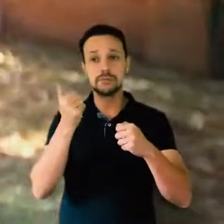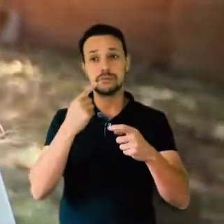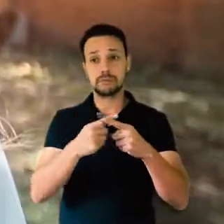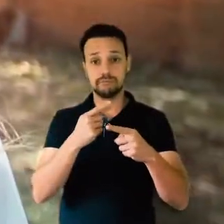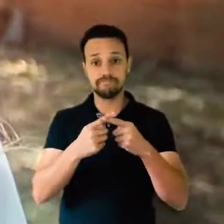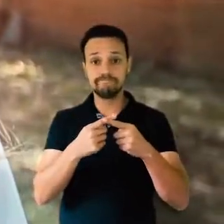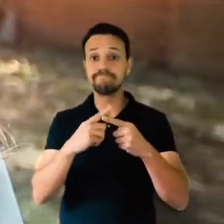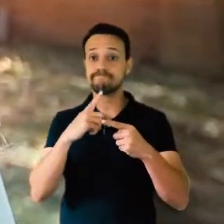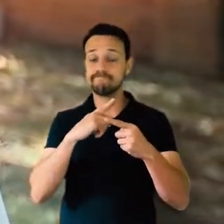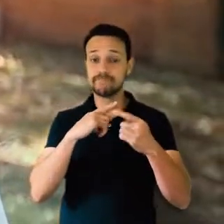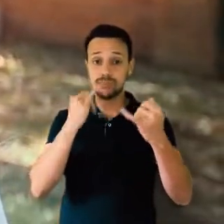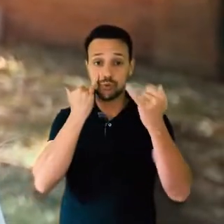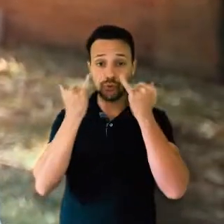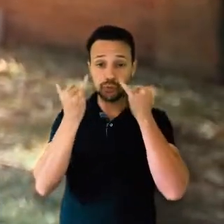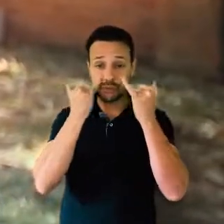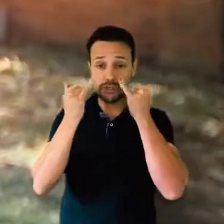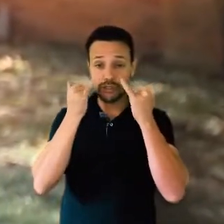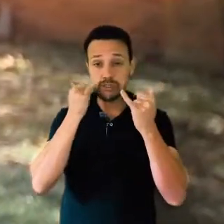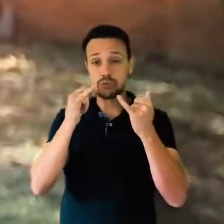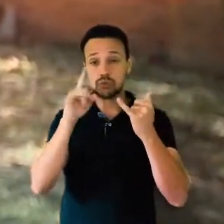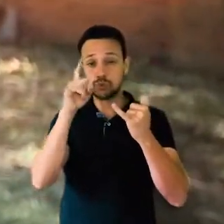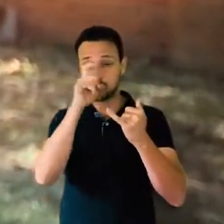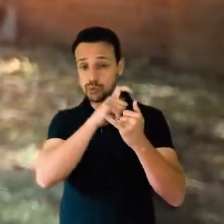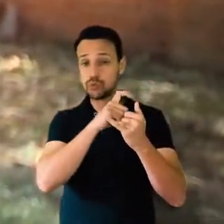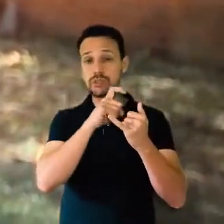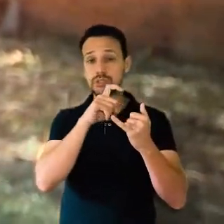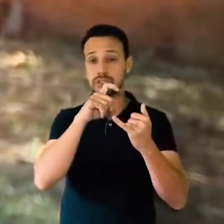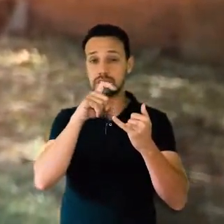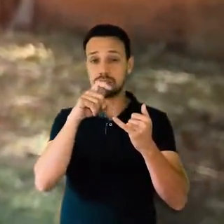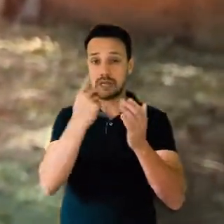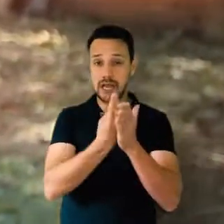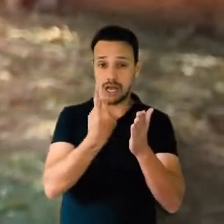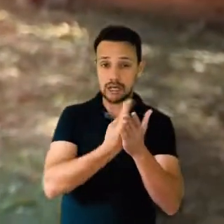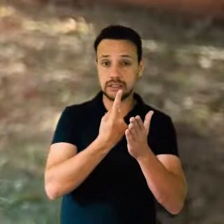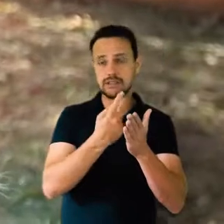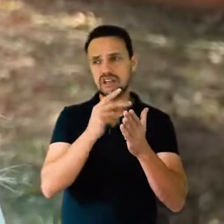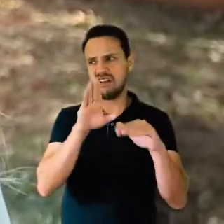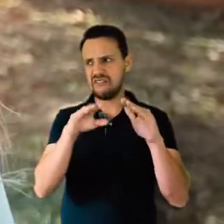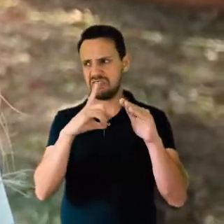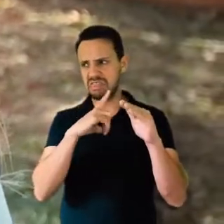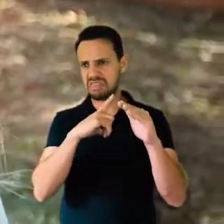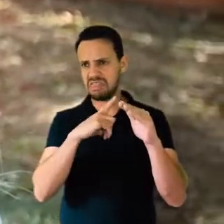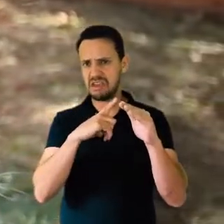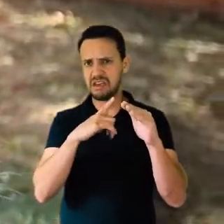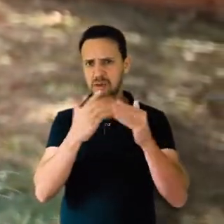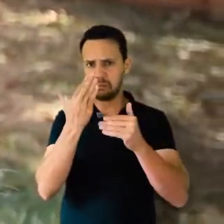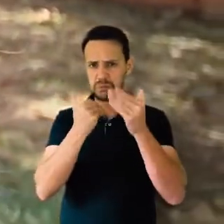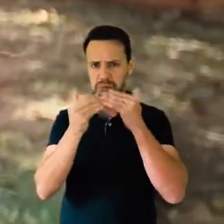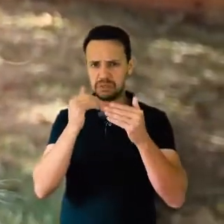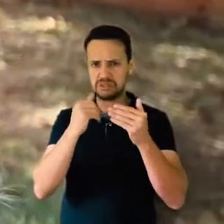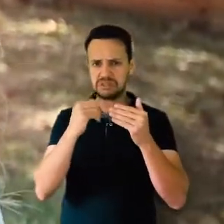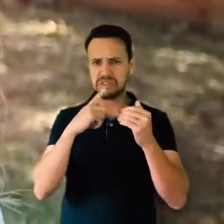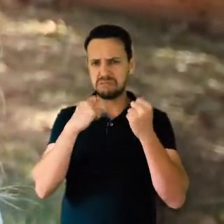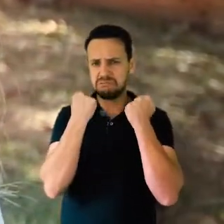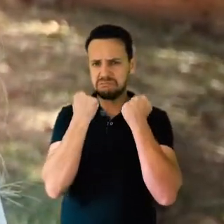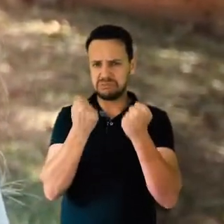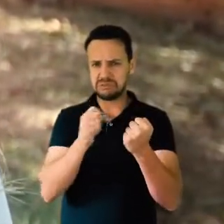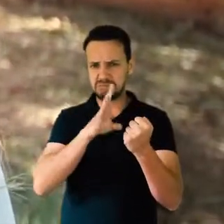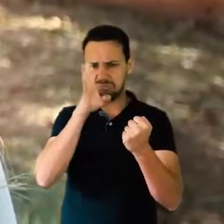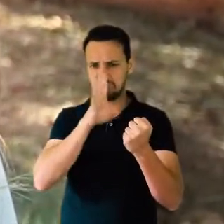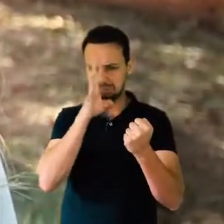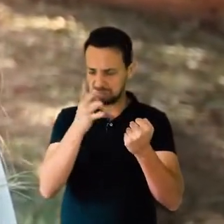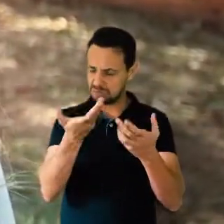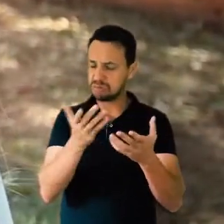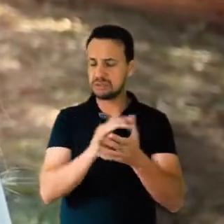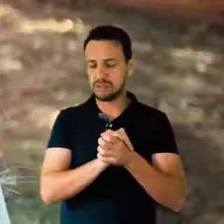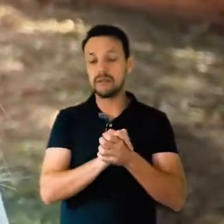gente vive um momento de muita desinformação e um nutricionismo exagerado. Então é bom a gente acompanhar,